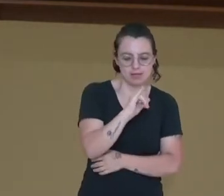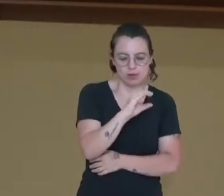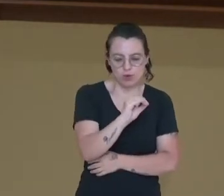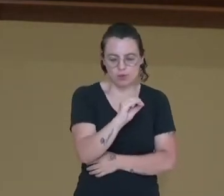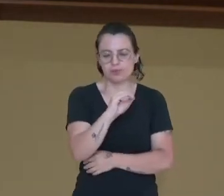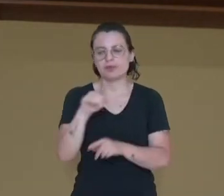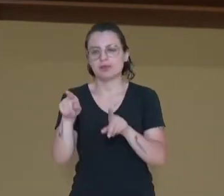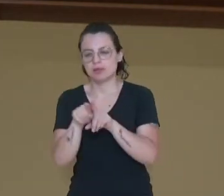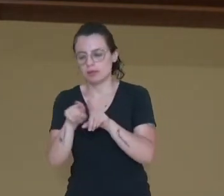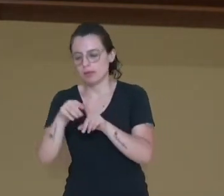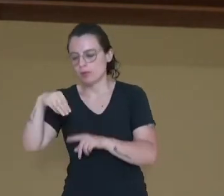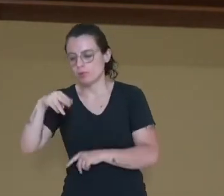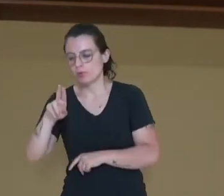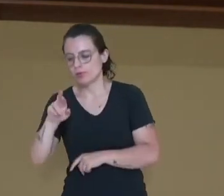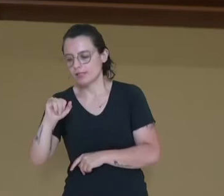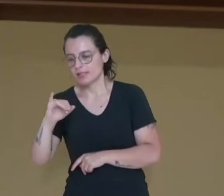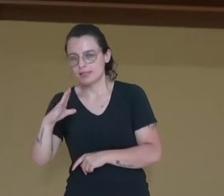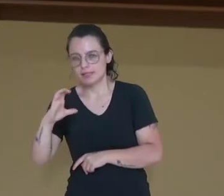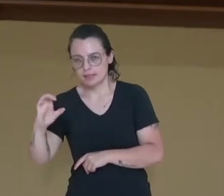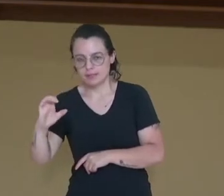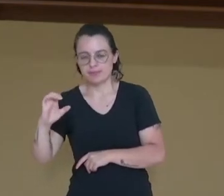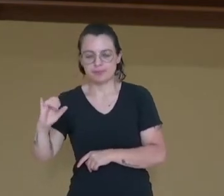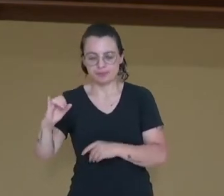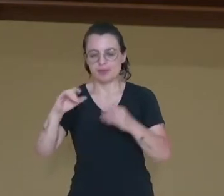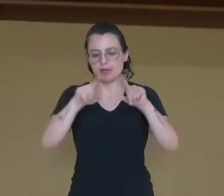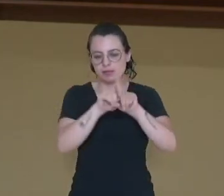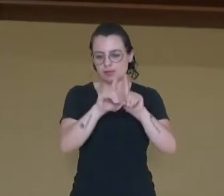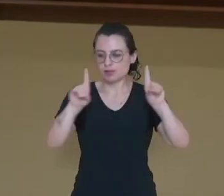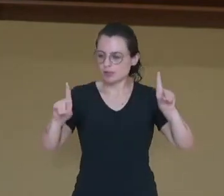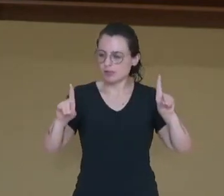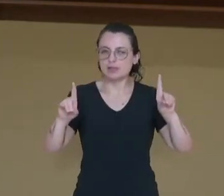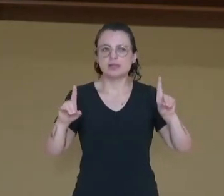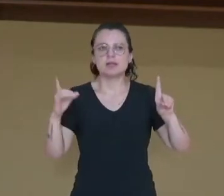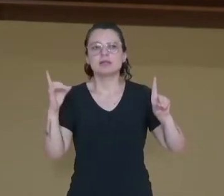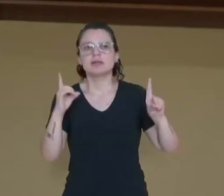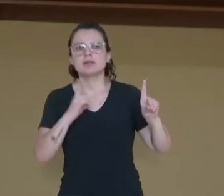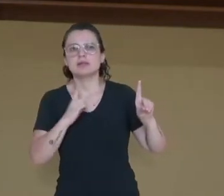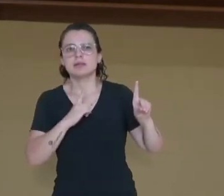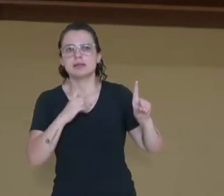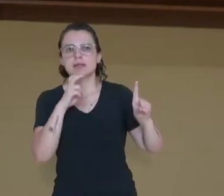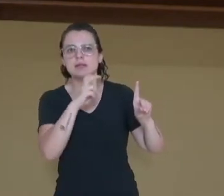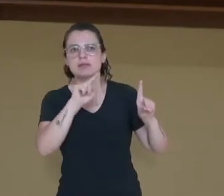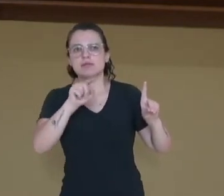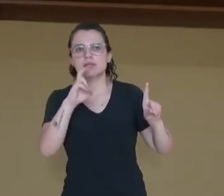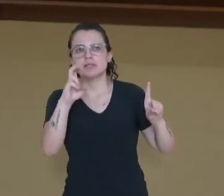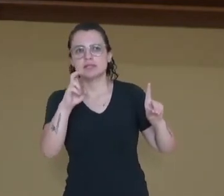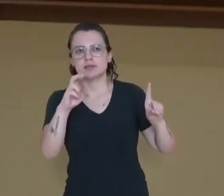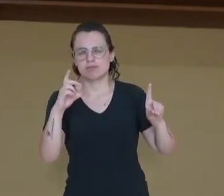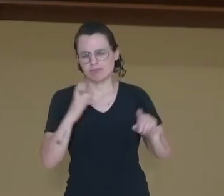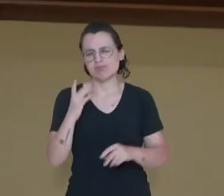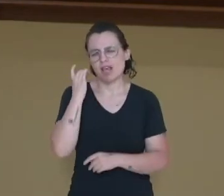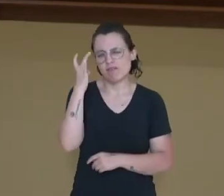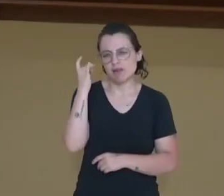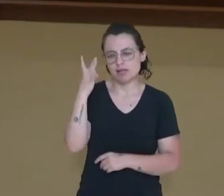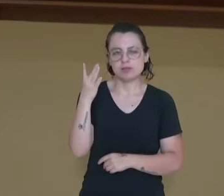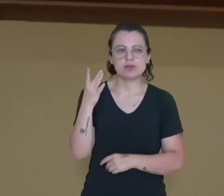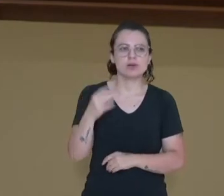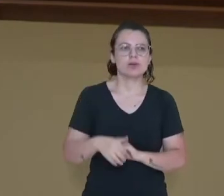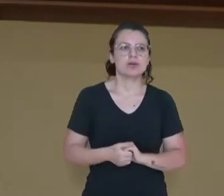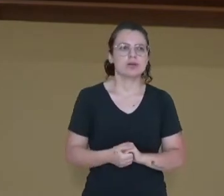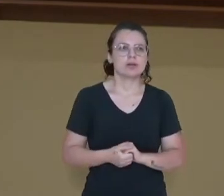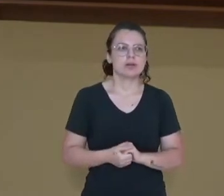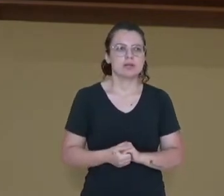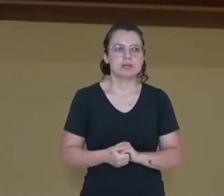de 5,5 centímetros. Qual será a distância real? Tá fácil, não tá? Sim, professora, tá